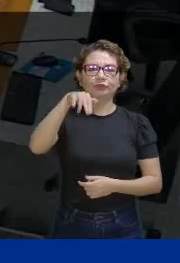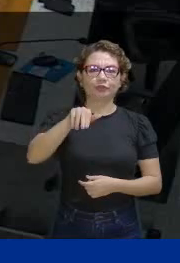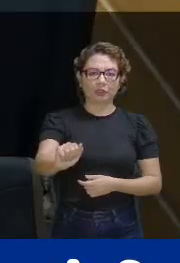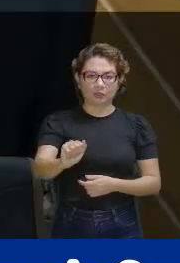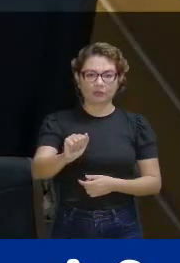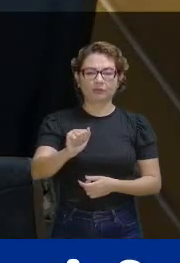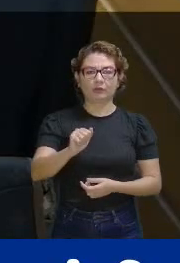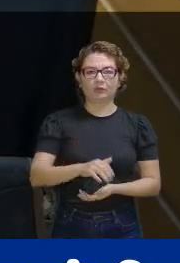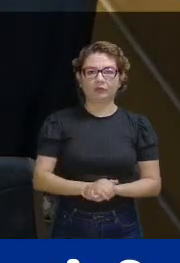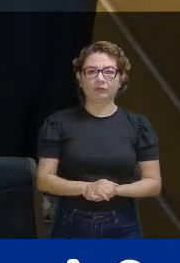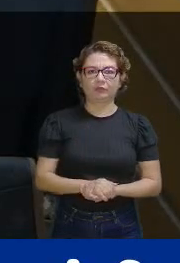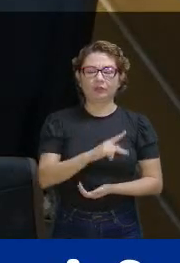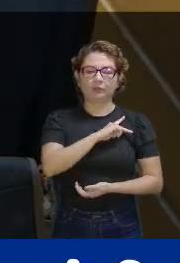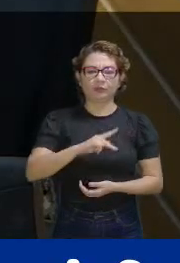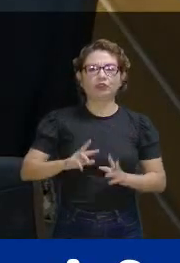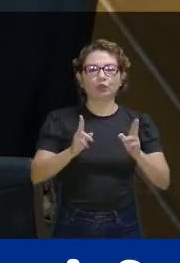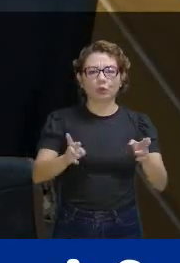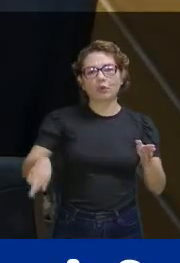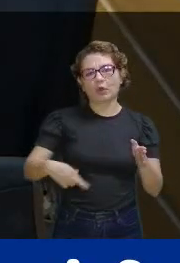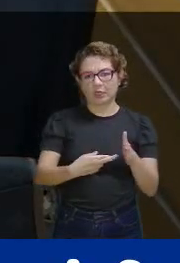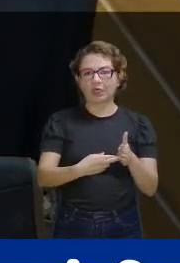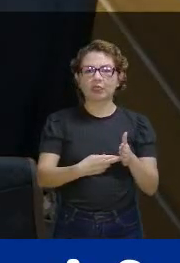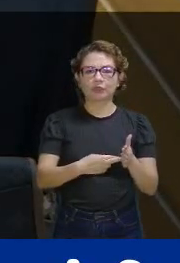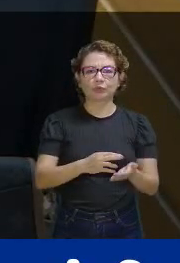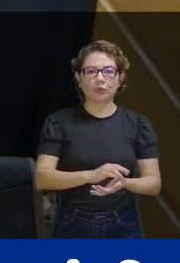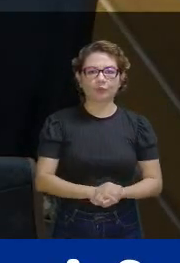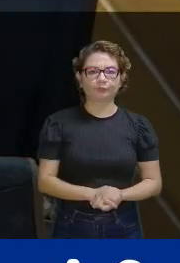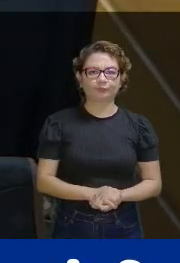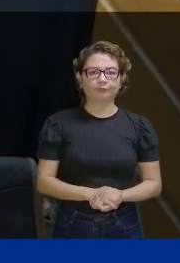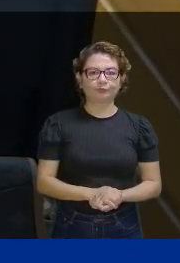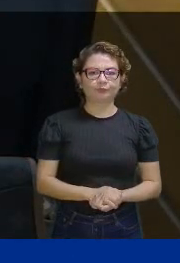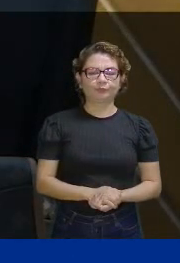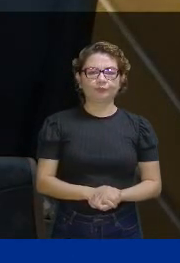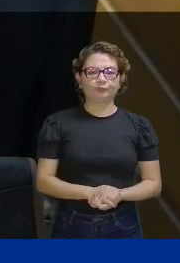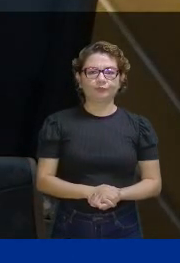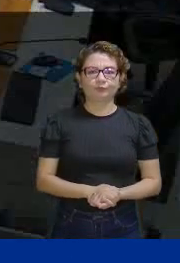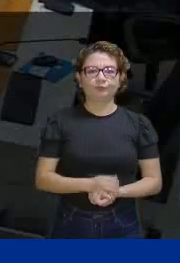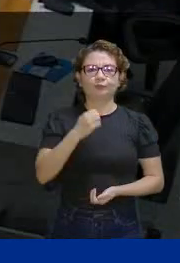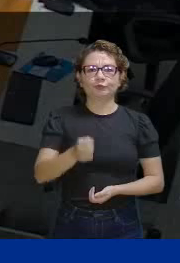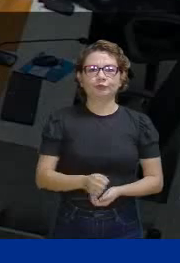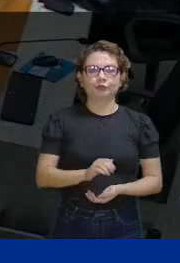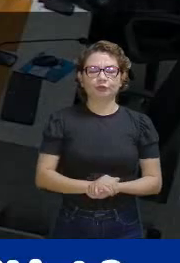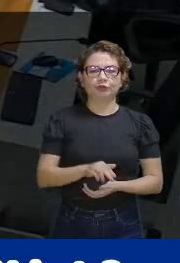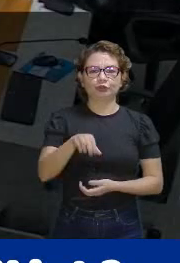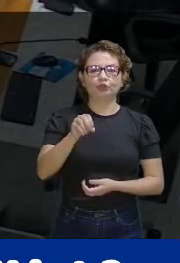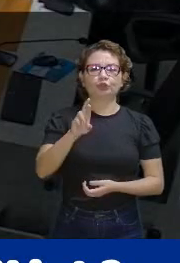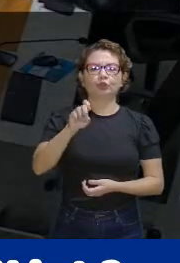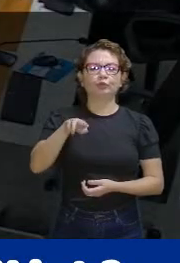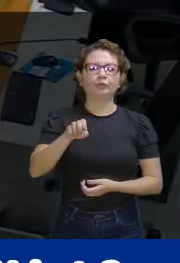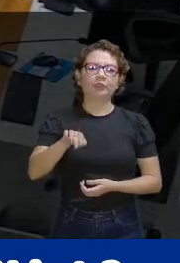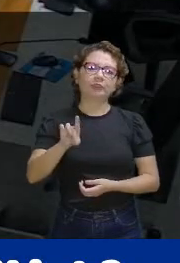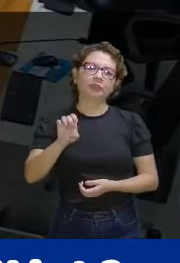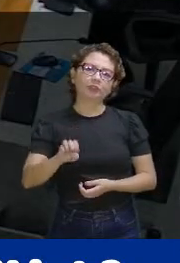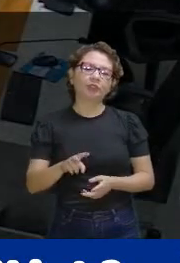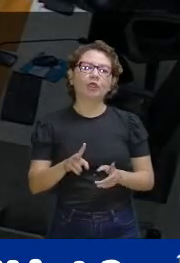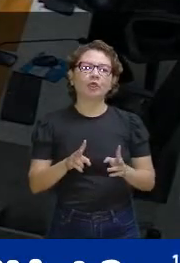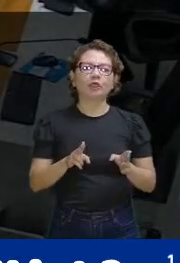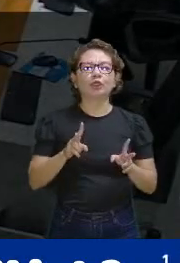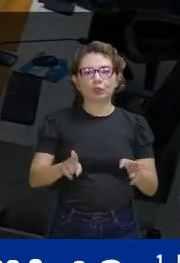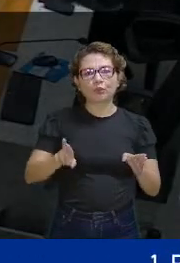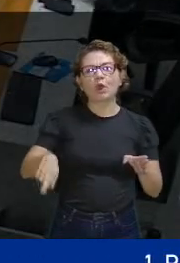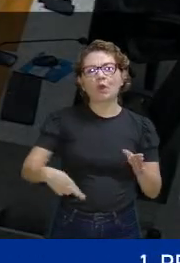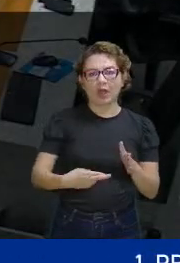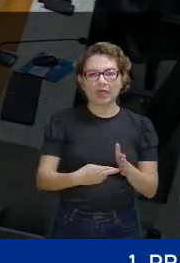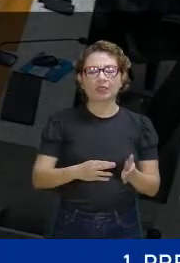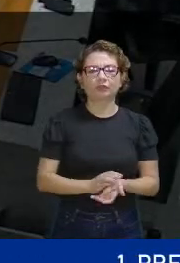Souza. Senhor presidente, eu acompanho integralmente o relator. Luiz Normando Souza. Eu também voto com o relator,